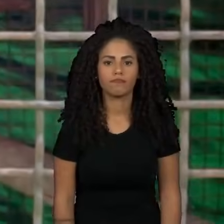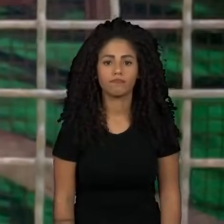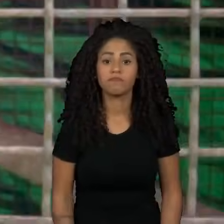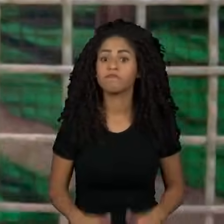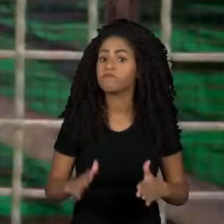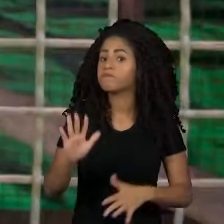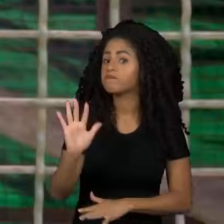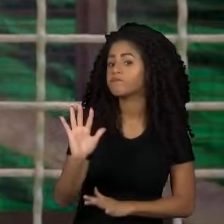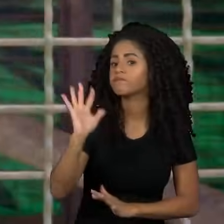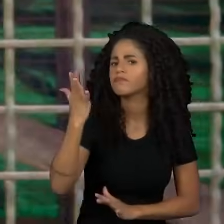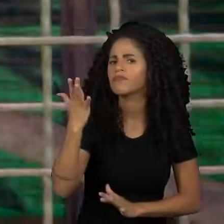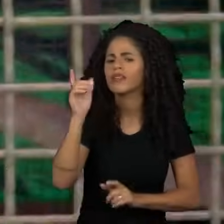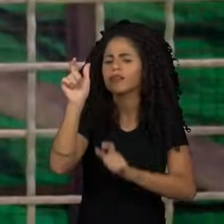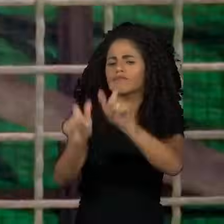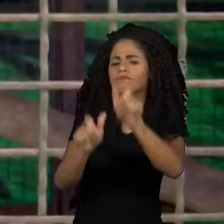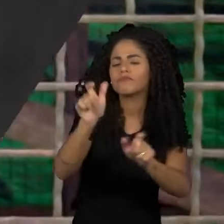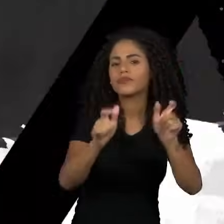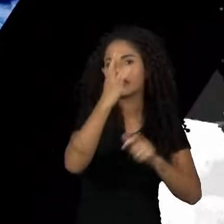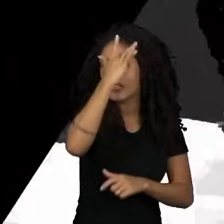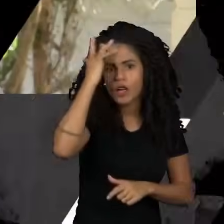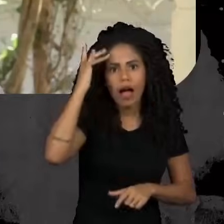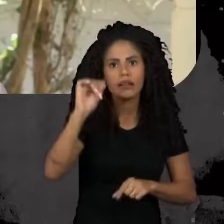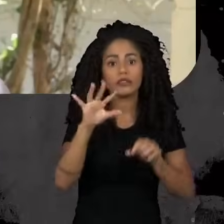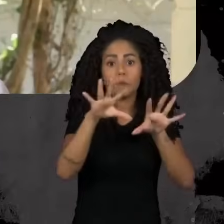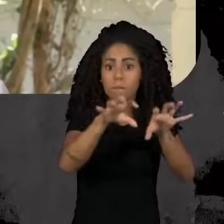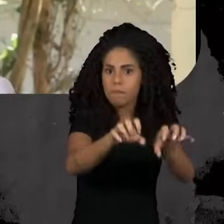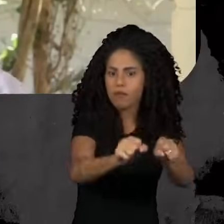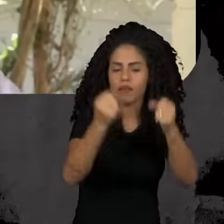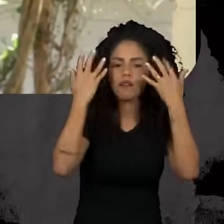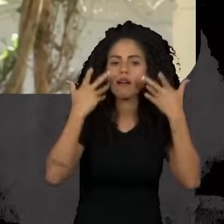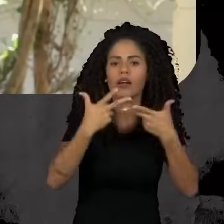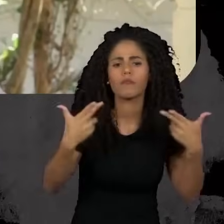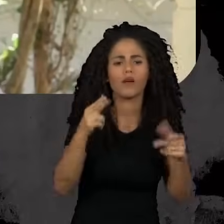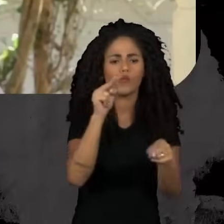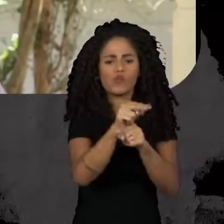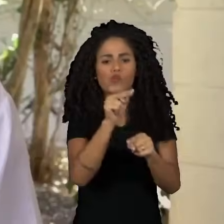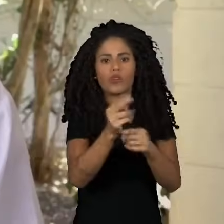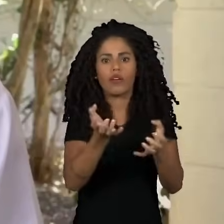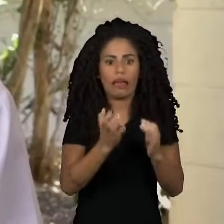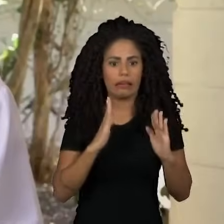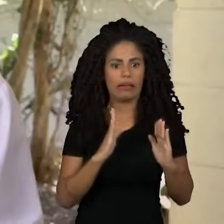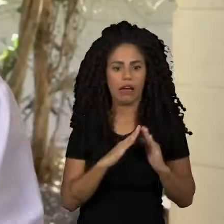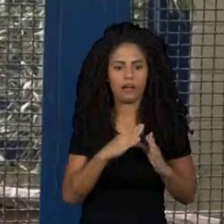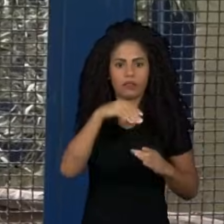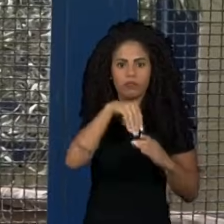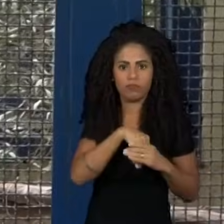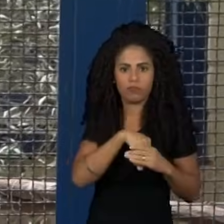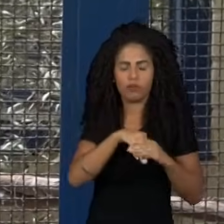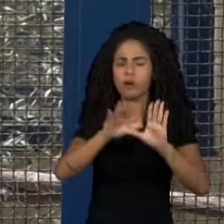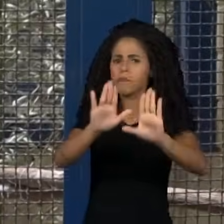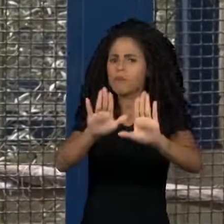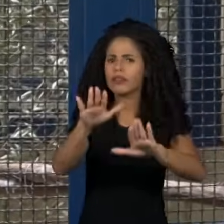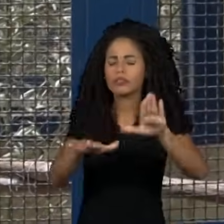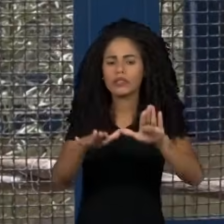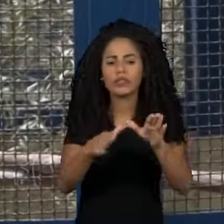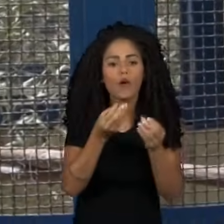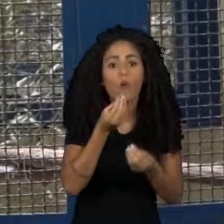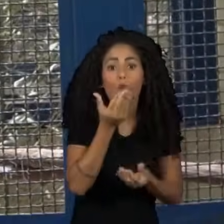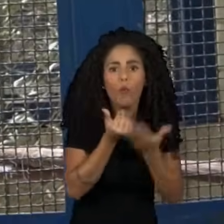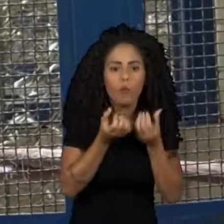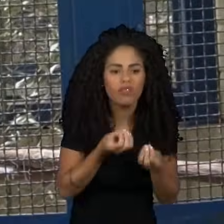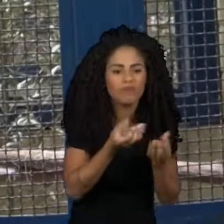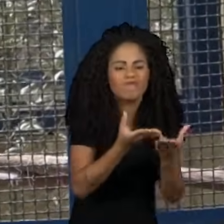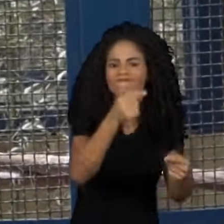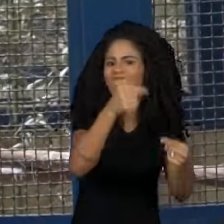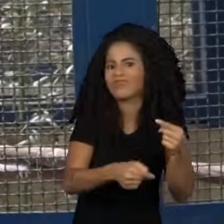Acontece muito de algumas pessoas que pegam os animais e querem cuidar dentro de casa e às vezes dá uma alimentação